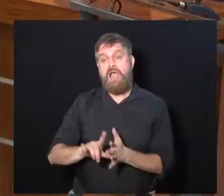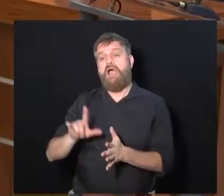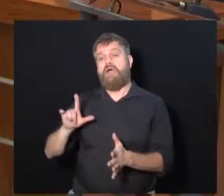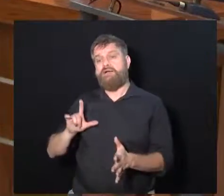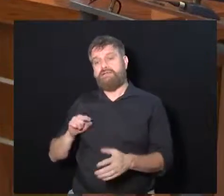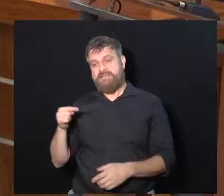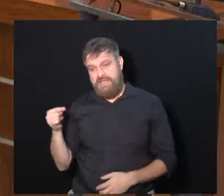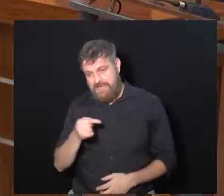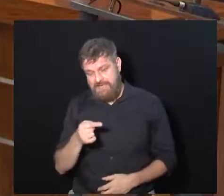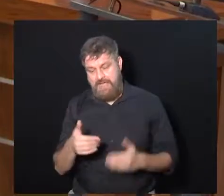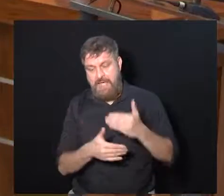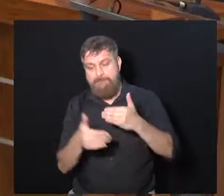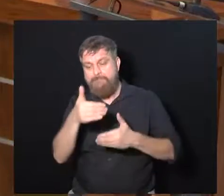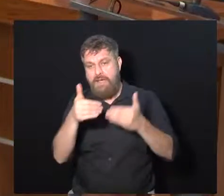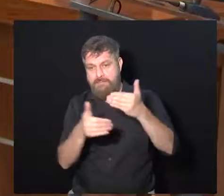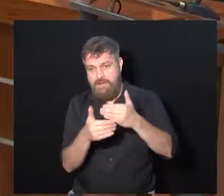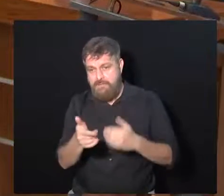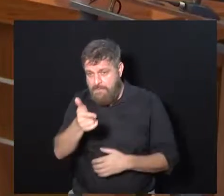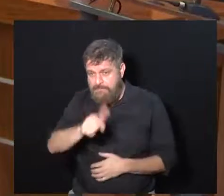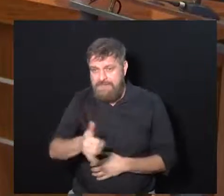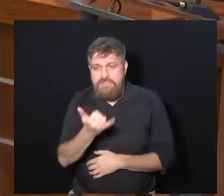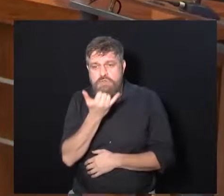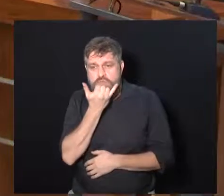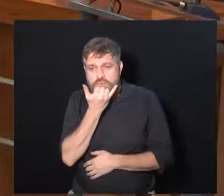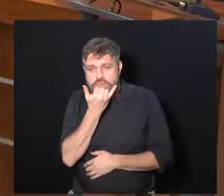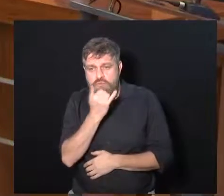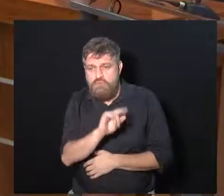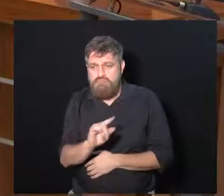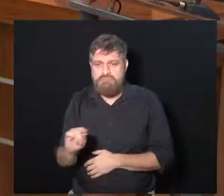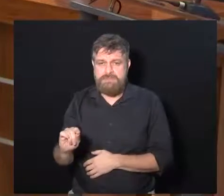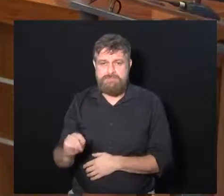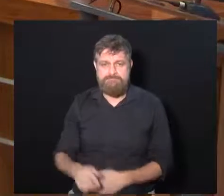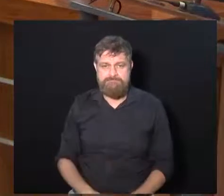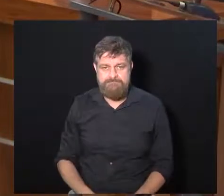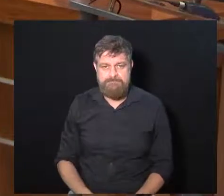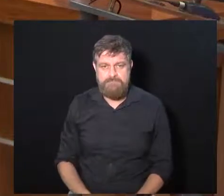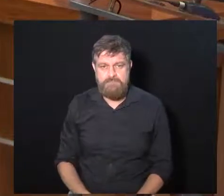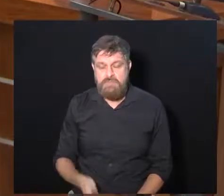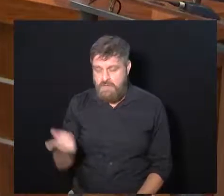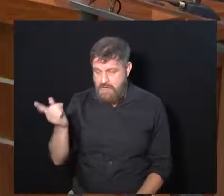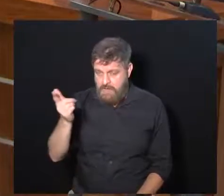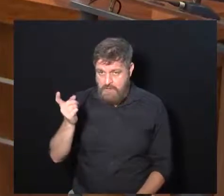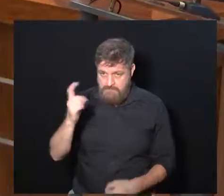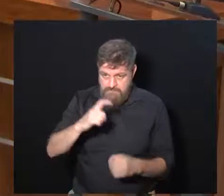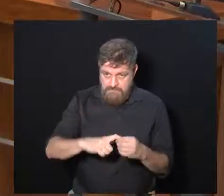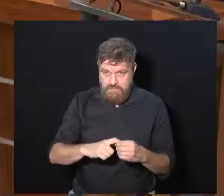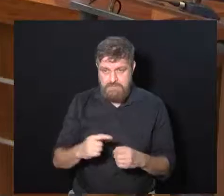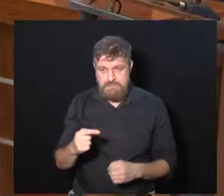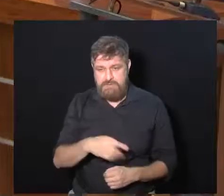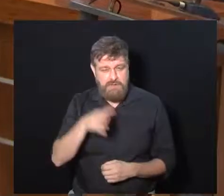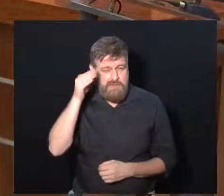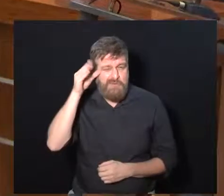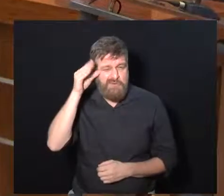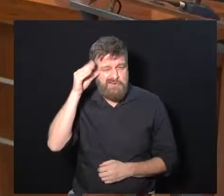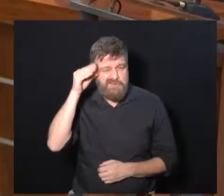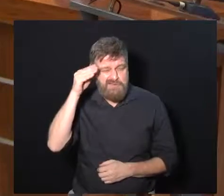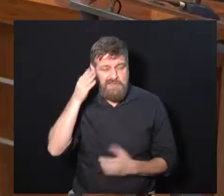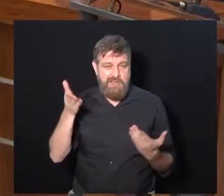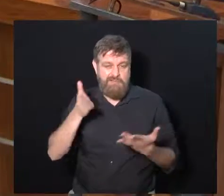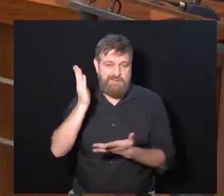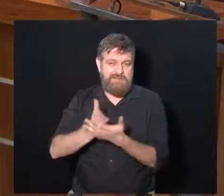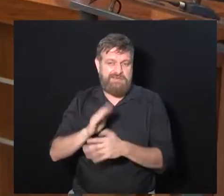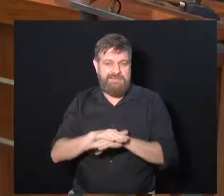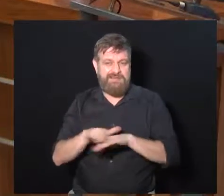antecipando, eles vão continuar. Perdão, eu me antecipei. Então, vamos lá. Então, a minha curiosidade vai ser matada já